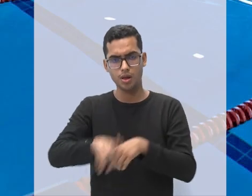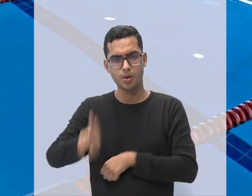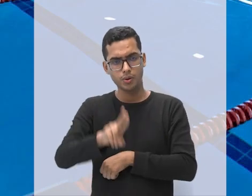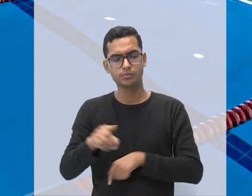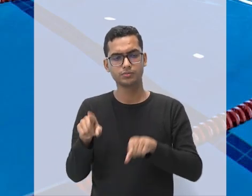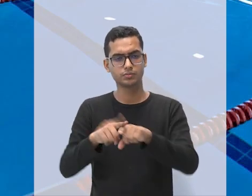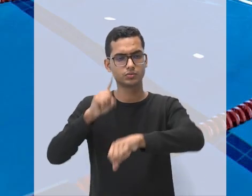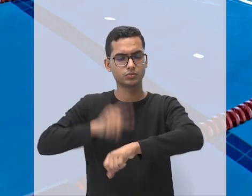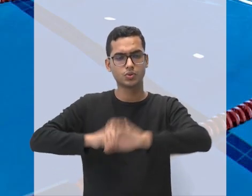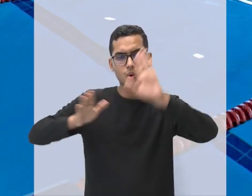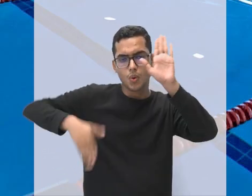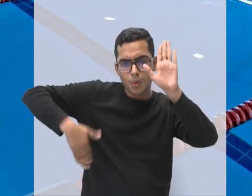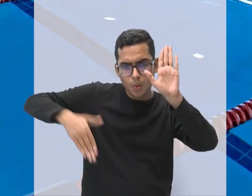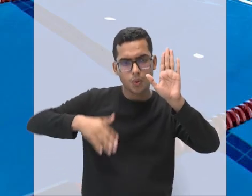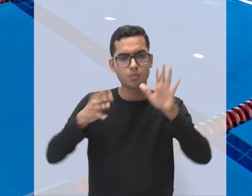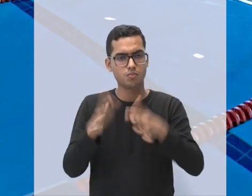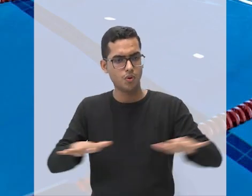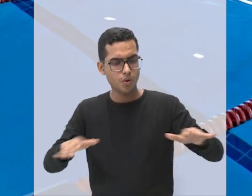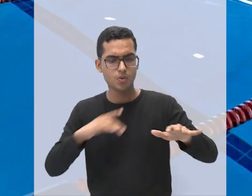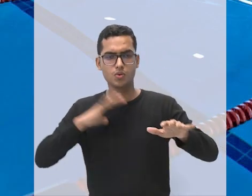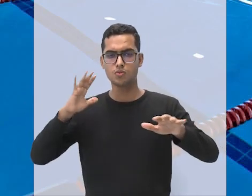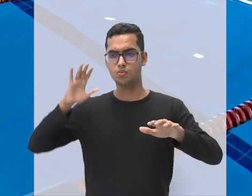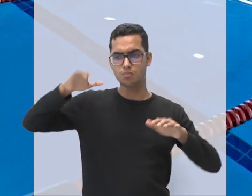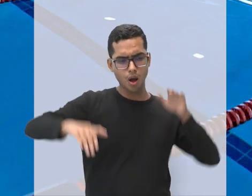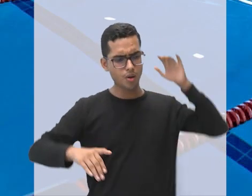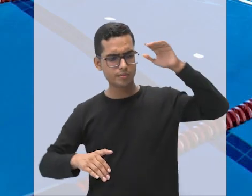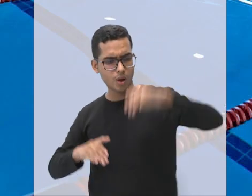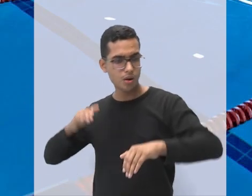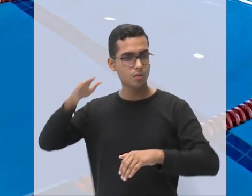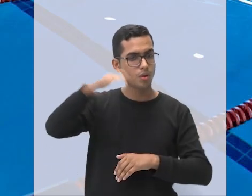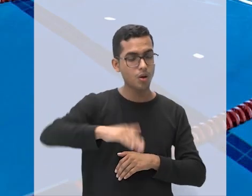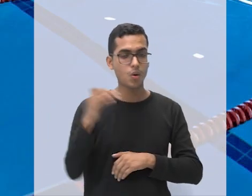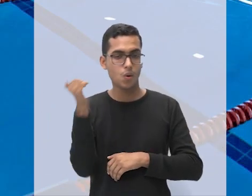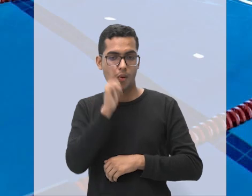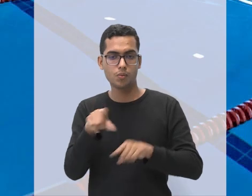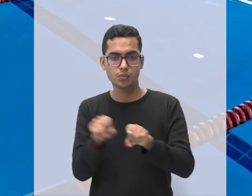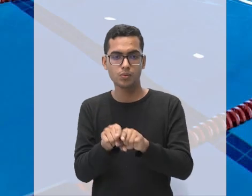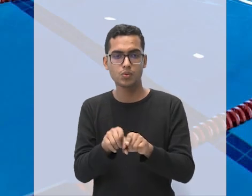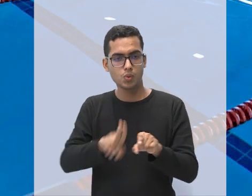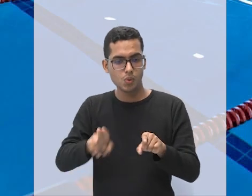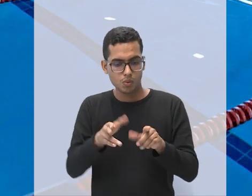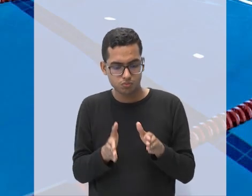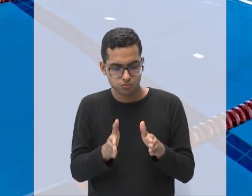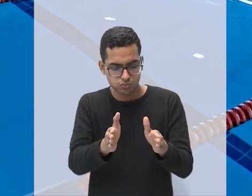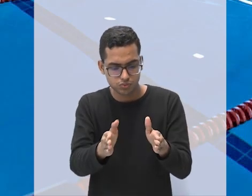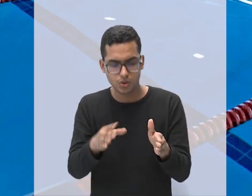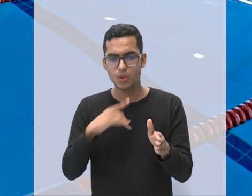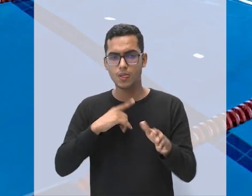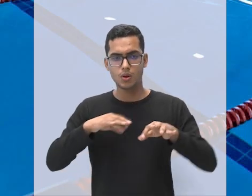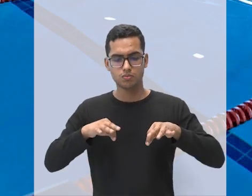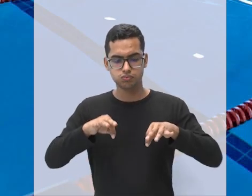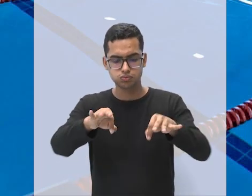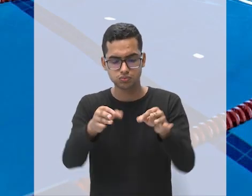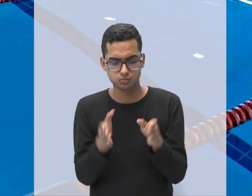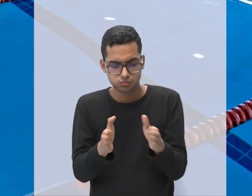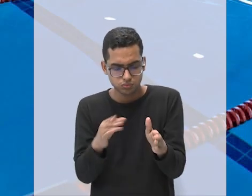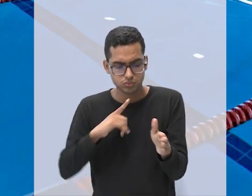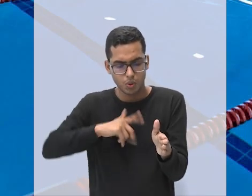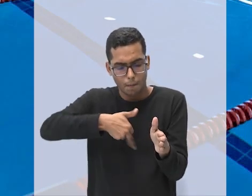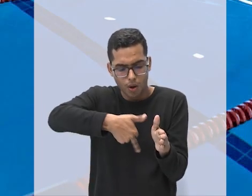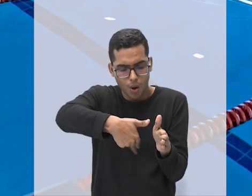raias das pontas, né, da ponta direita e da ponta esquerda, elas não são utilizadas, certo? Que é justamente para que a